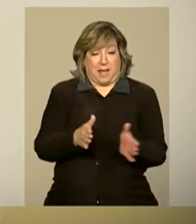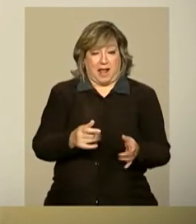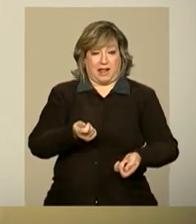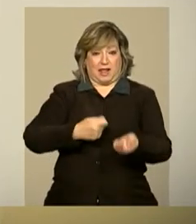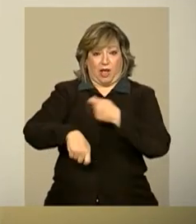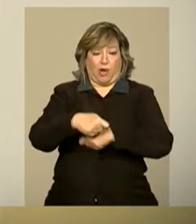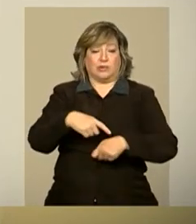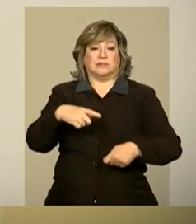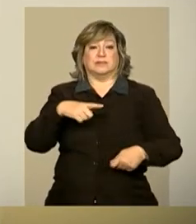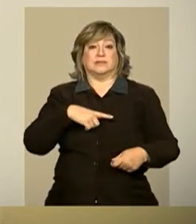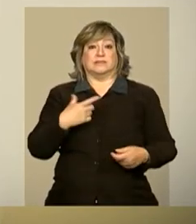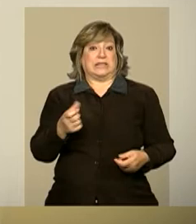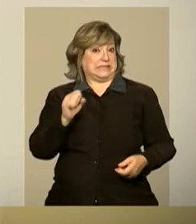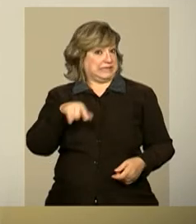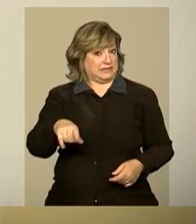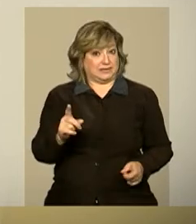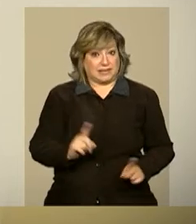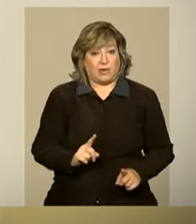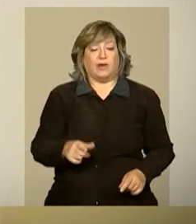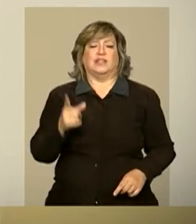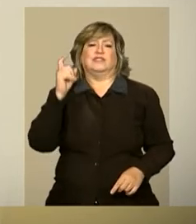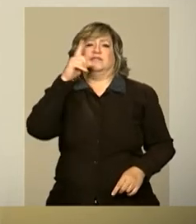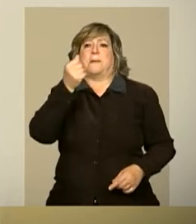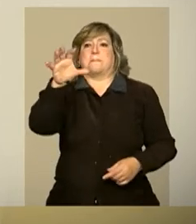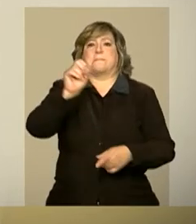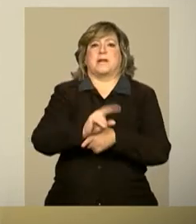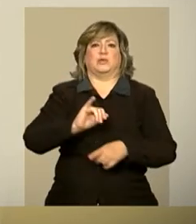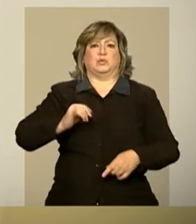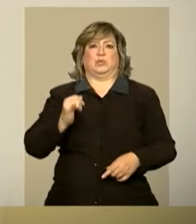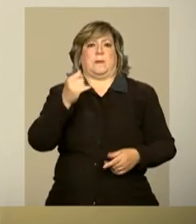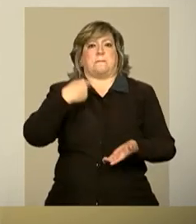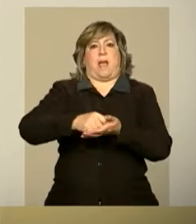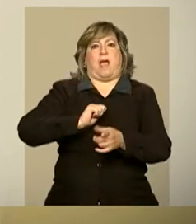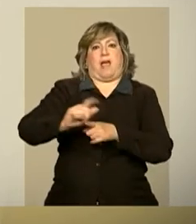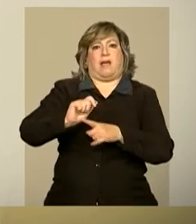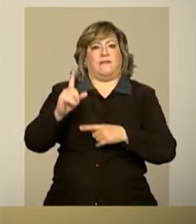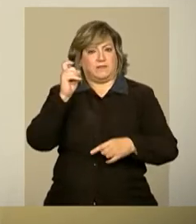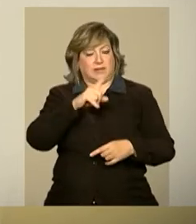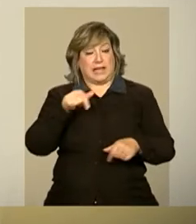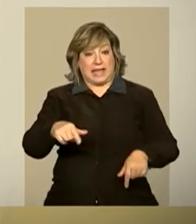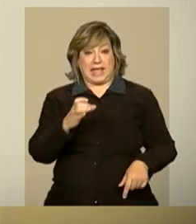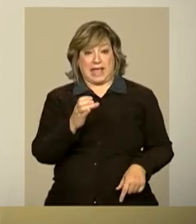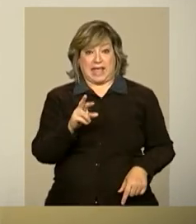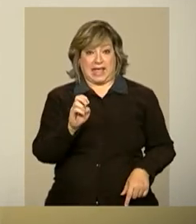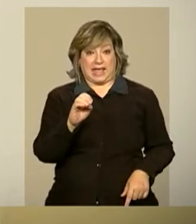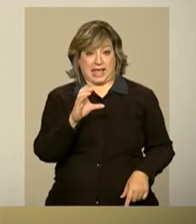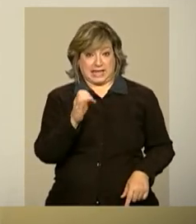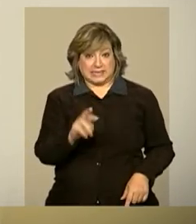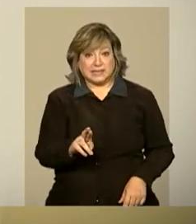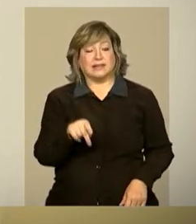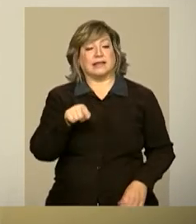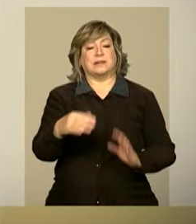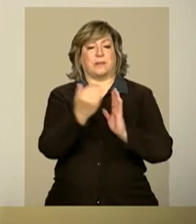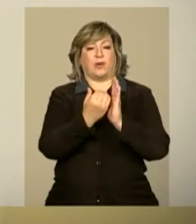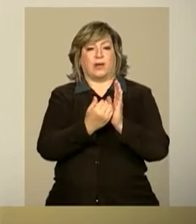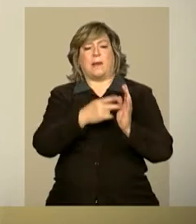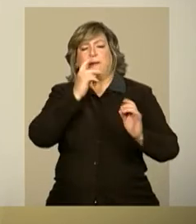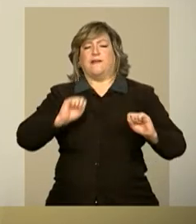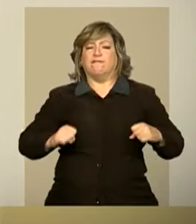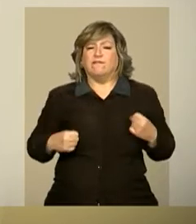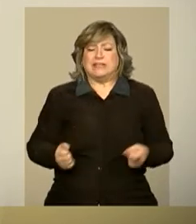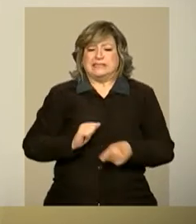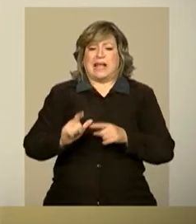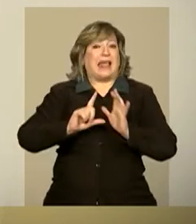dificuldade para tomar um empréstimo e pagar as prestações no crescer as pessoas se esforçam